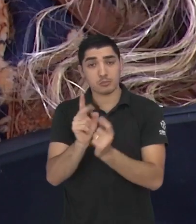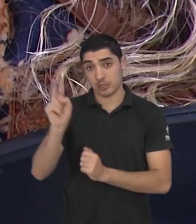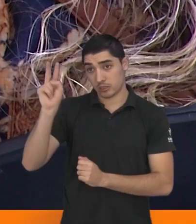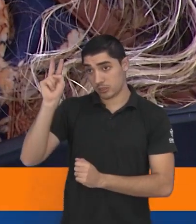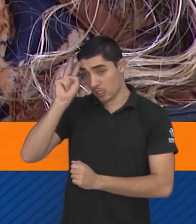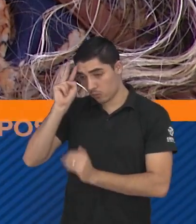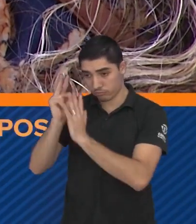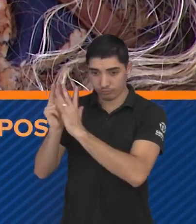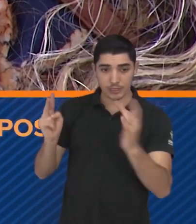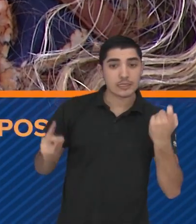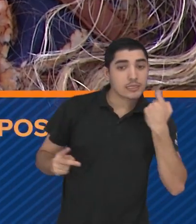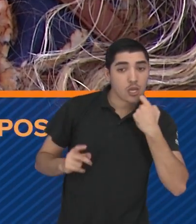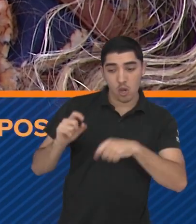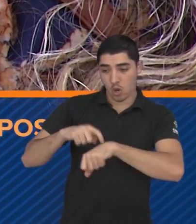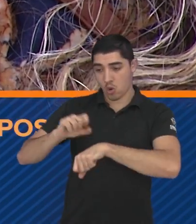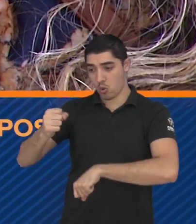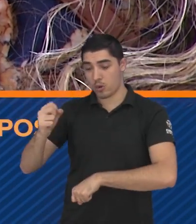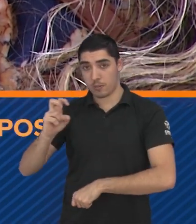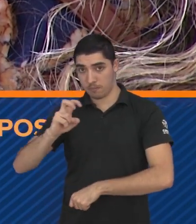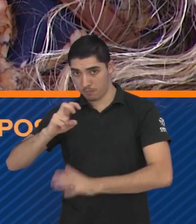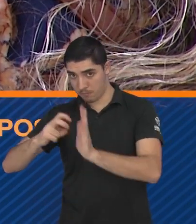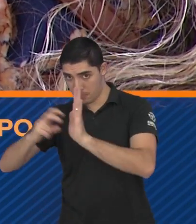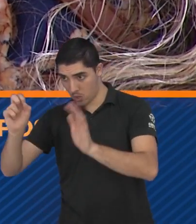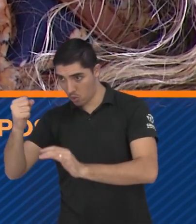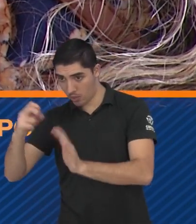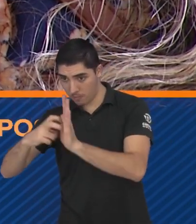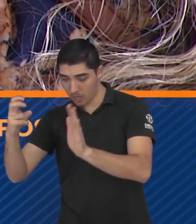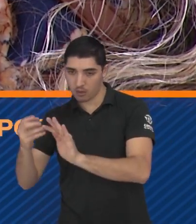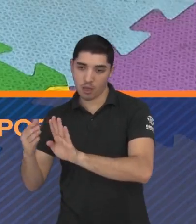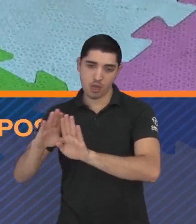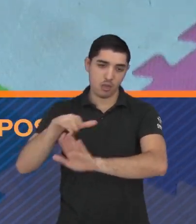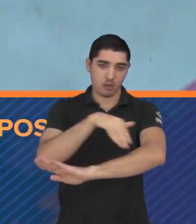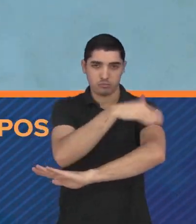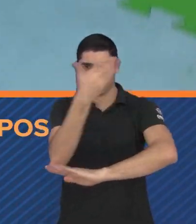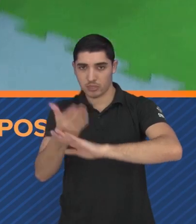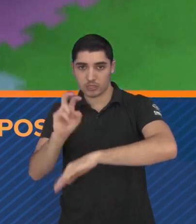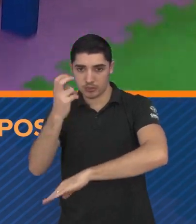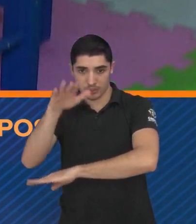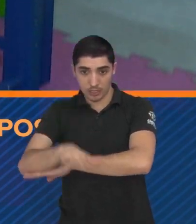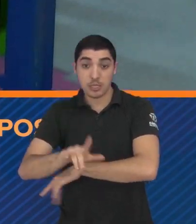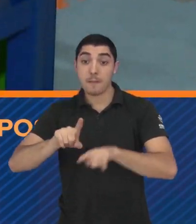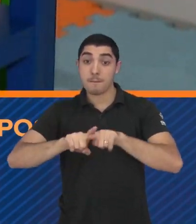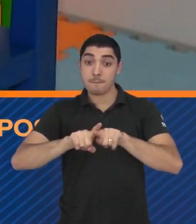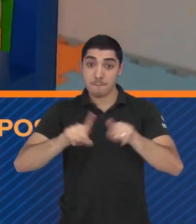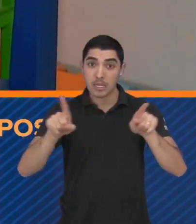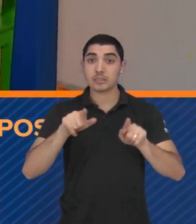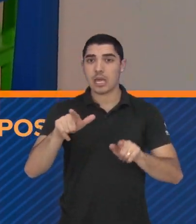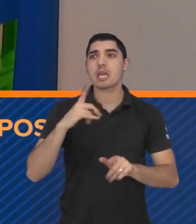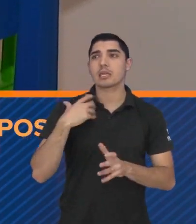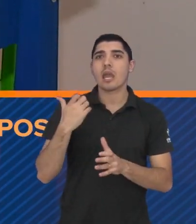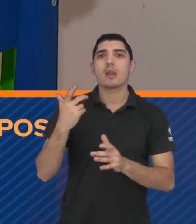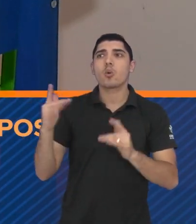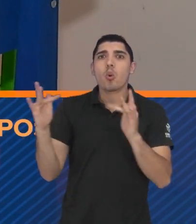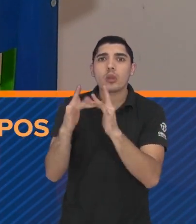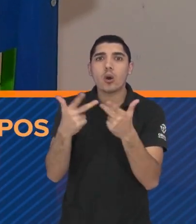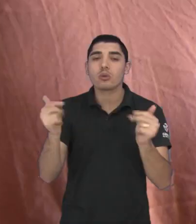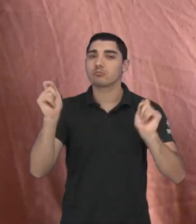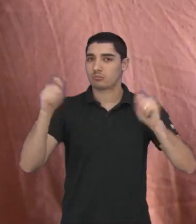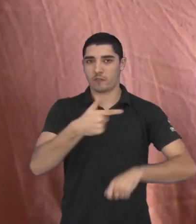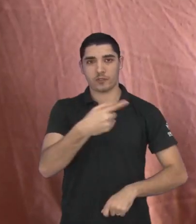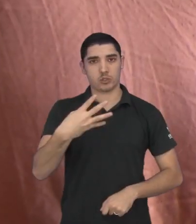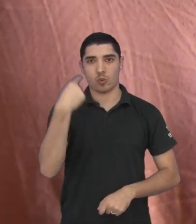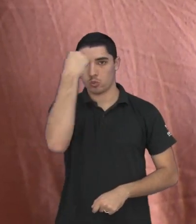mais. E a gente segue agora para o intervalo e no próximo bloco você confere como foi a sessão da terça-feira. Também vamos te mostrar detalhes da